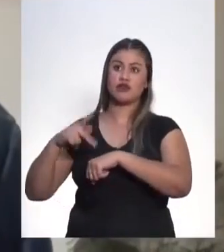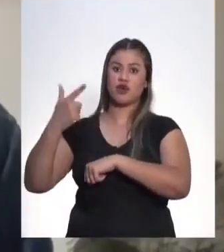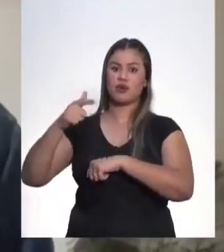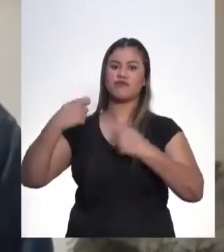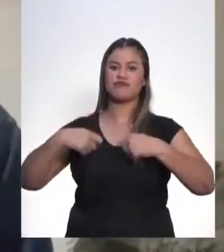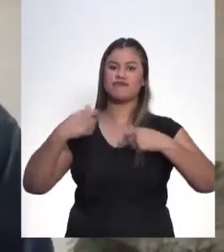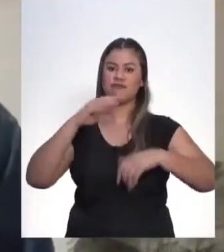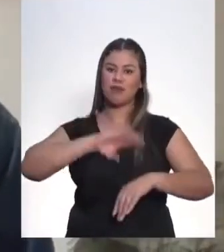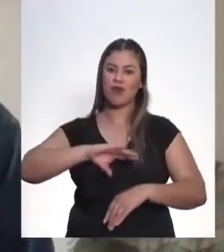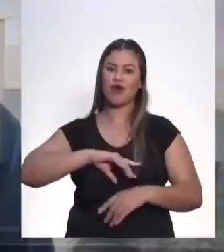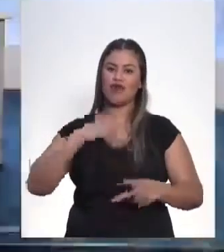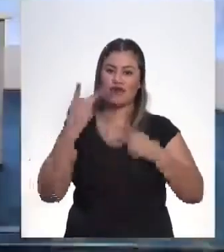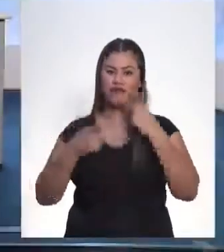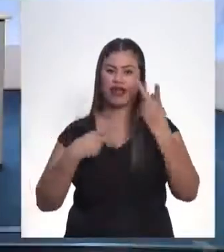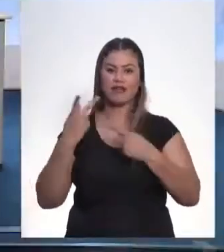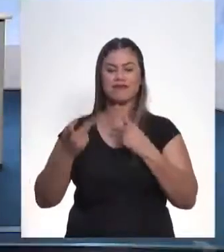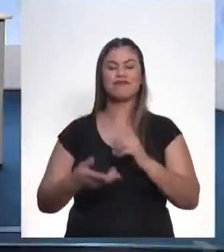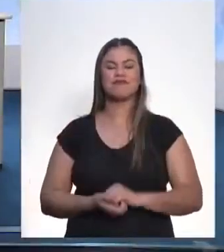o português.